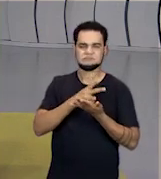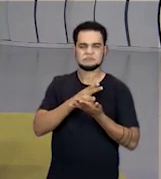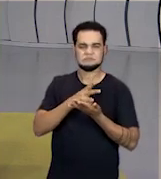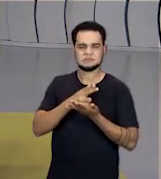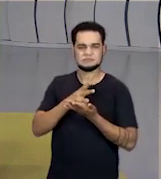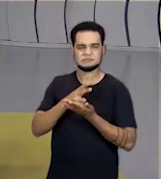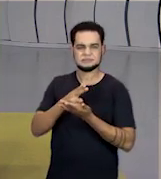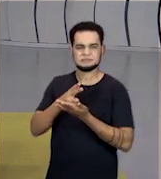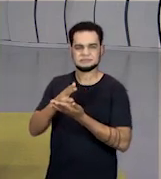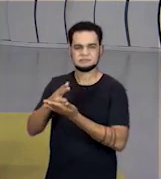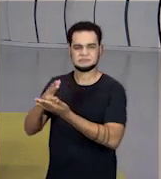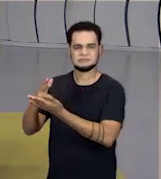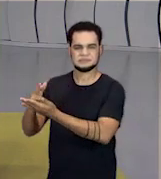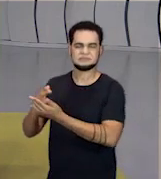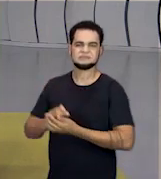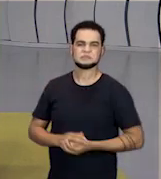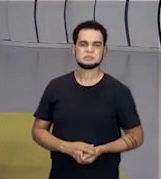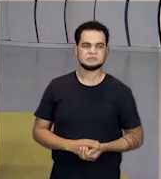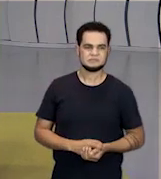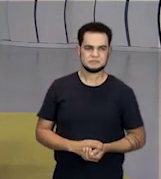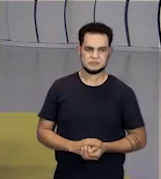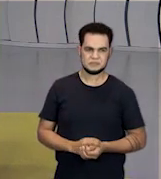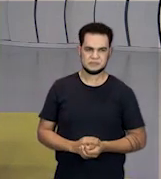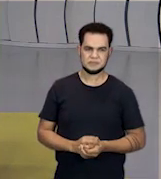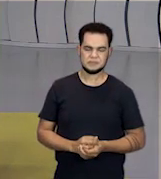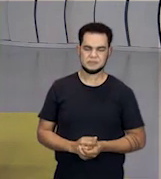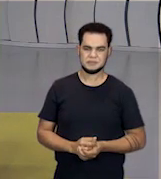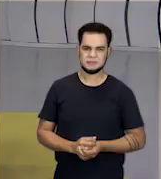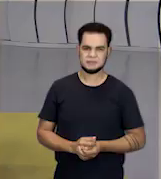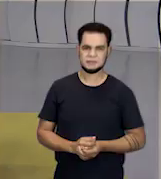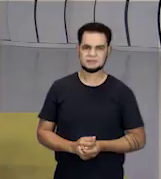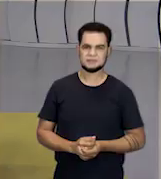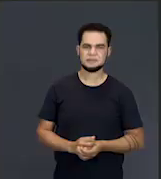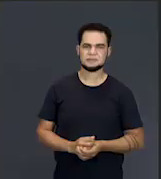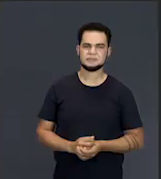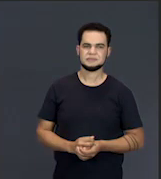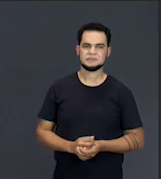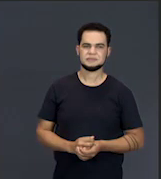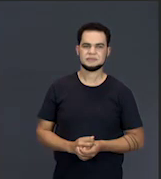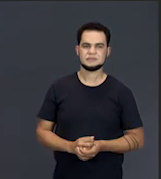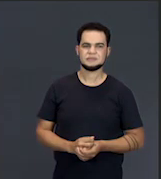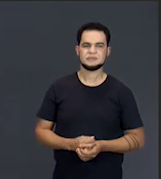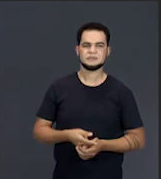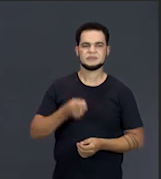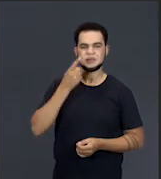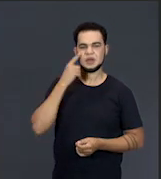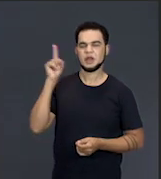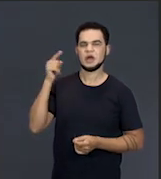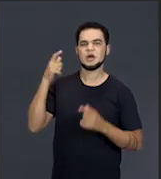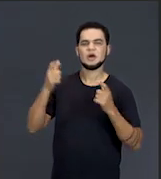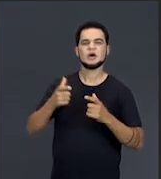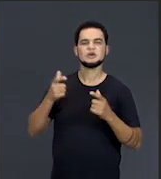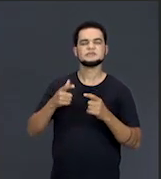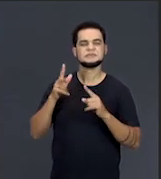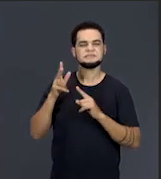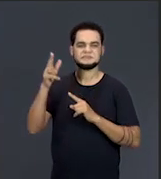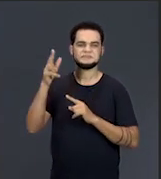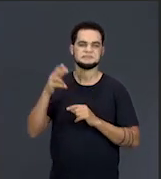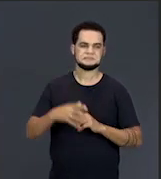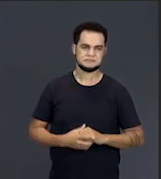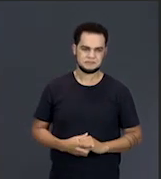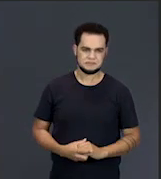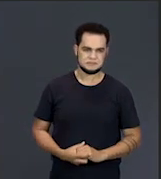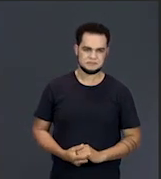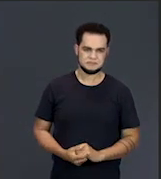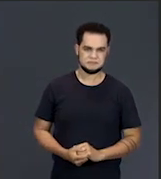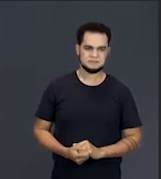Ela vai fragmentar aqui, nesse ponto que vai ter o corte aqui, Vamos